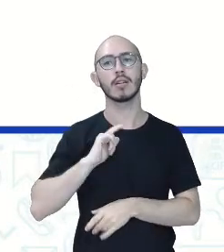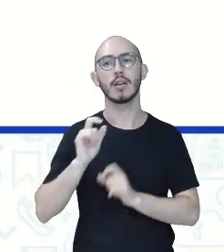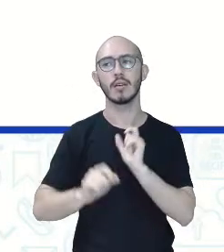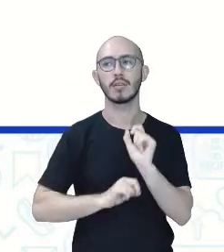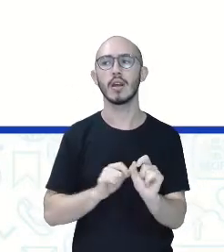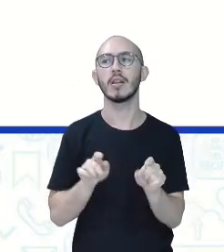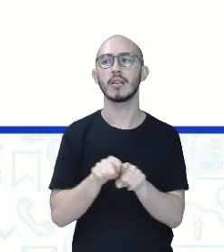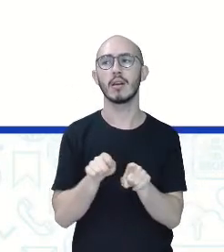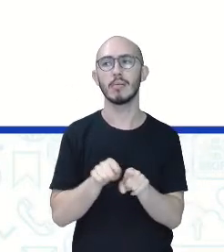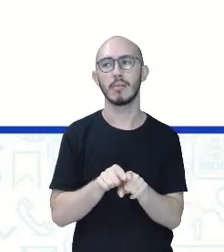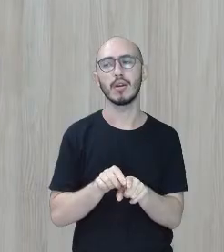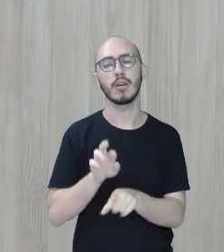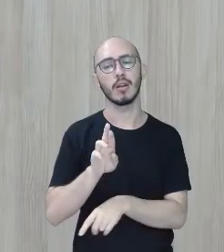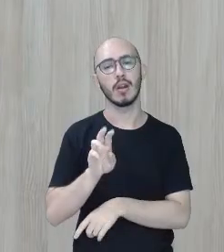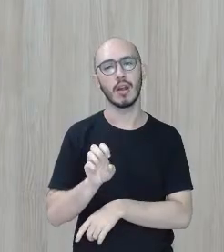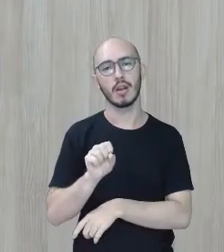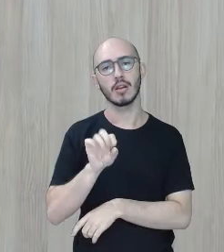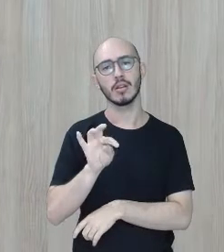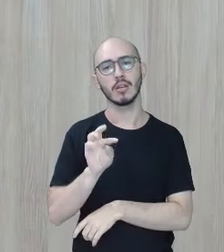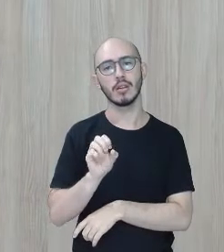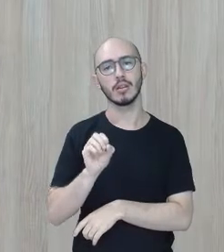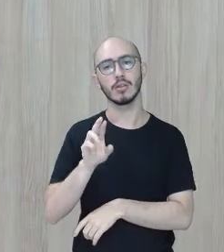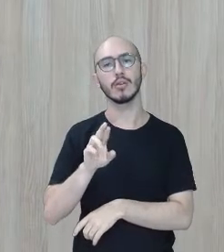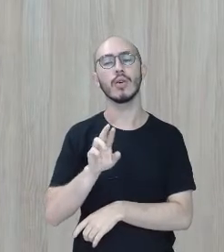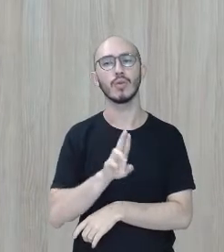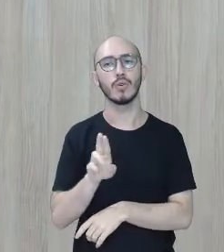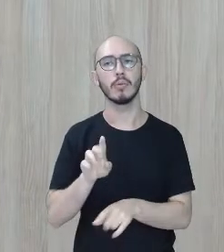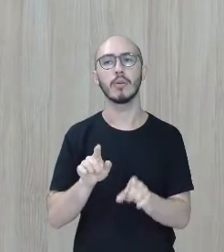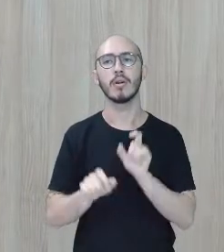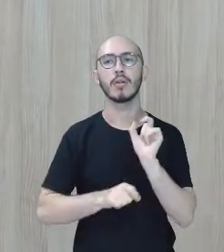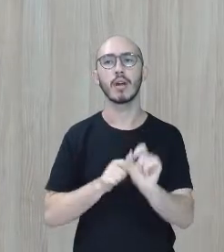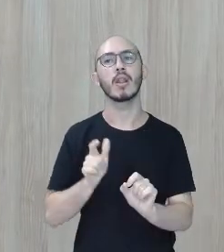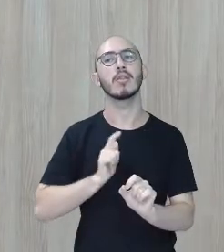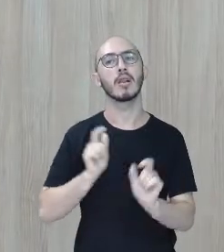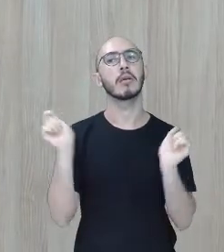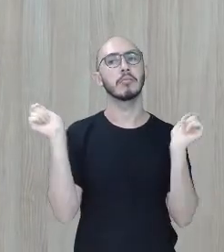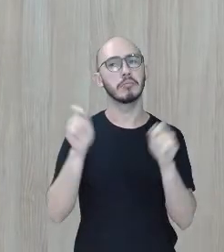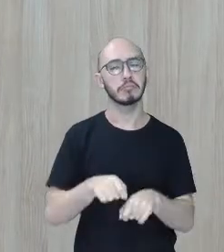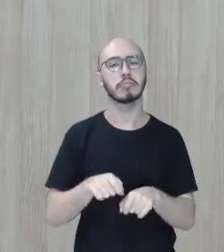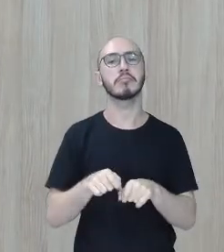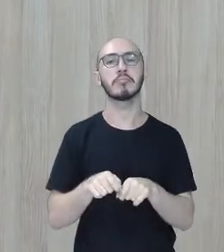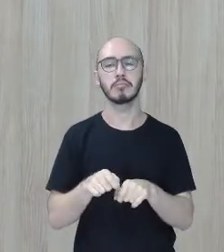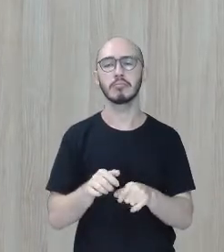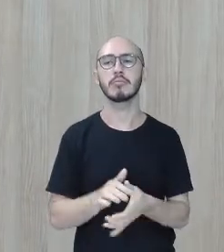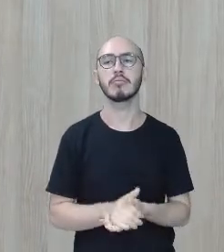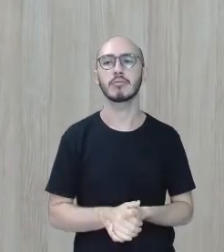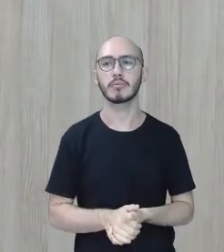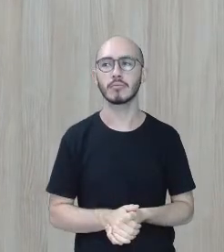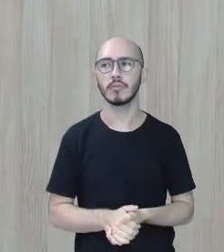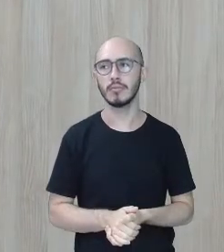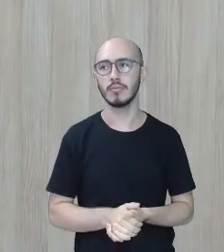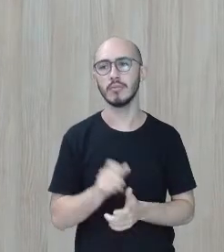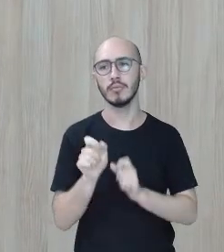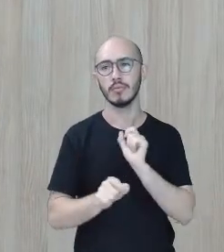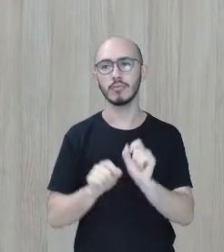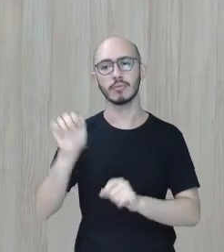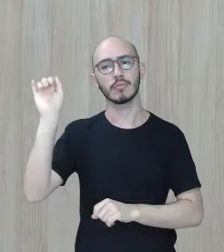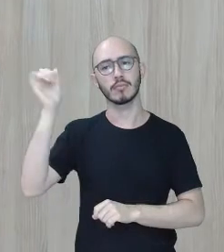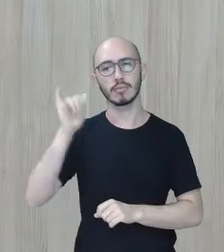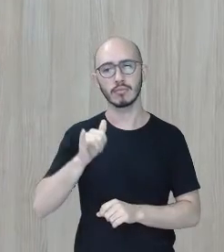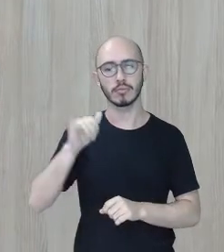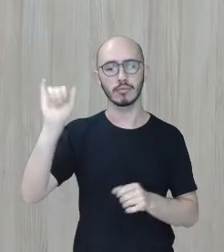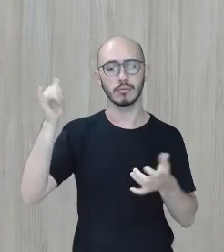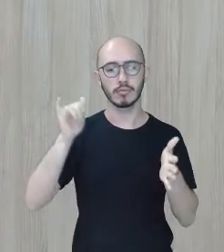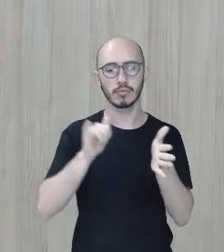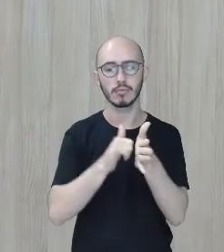também chamada de resistor, não é? Então, ela tem essa capacidade como um dispositivo, ela opõe-se à